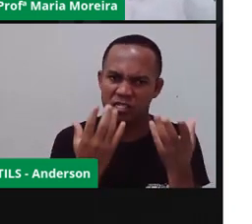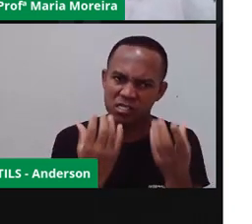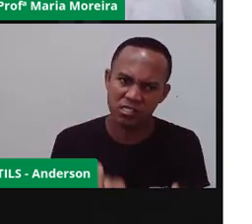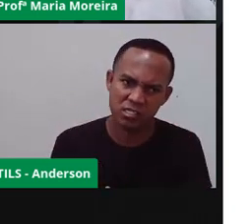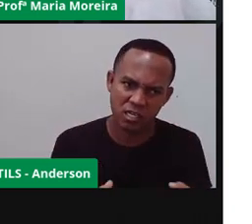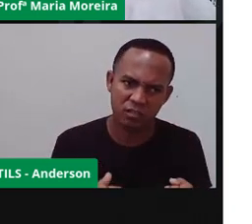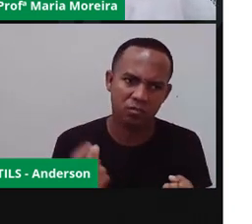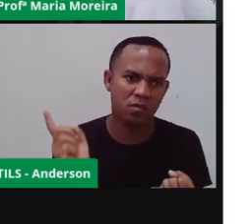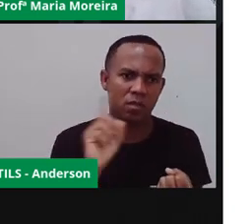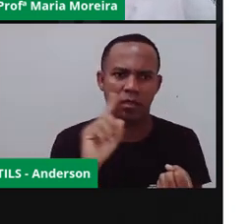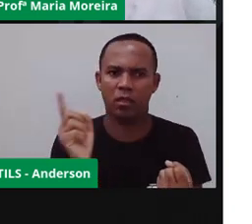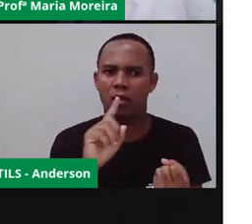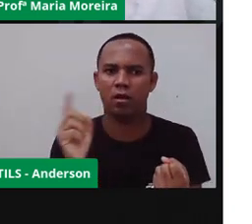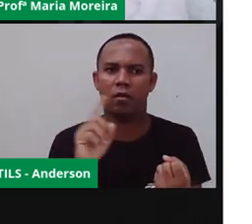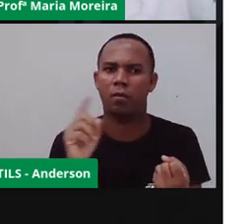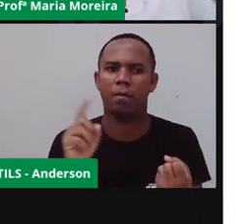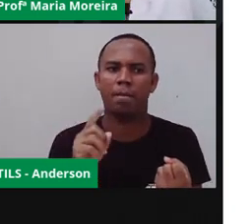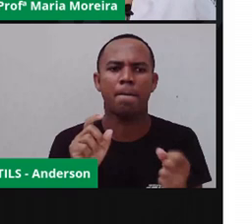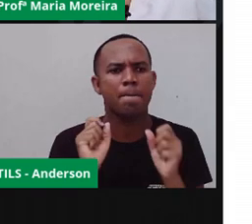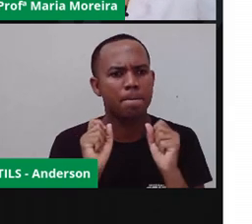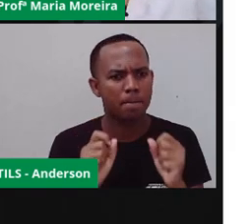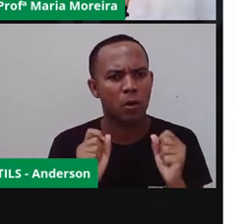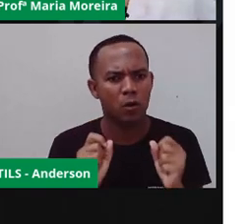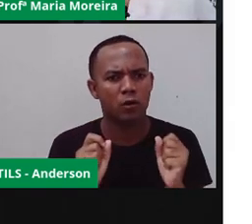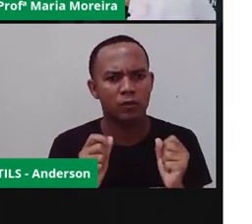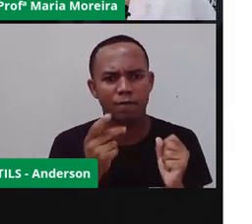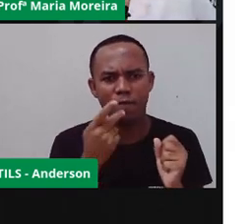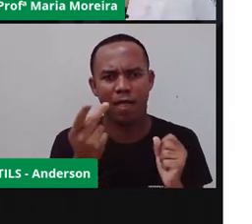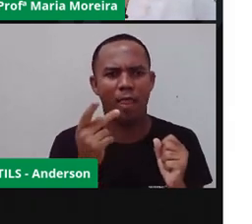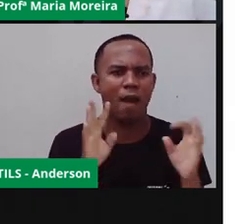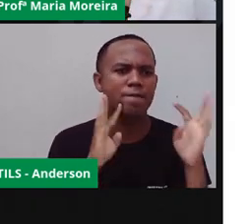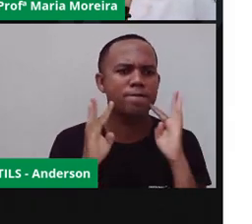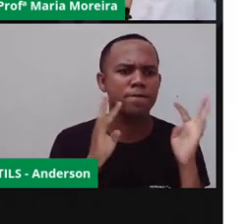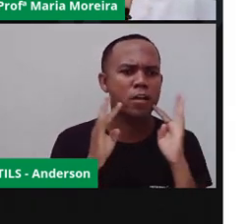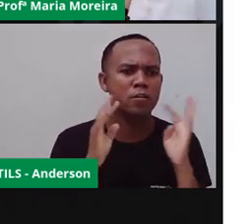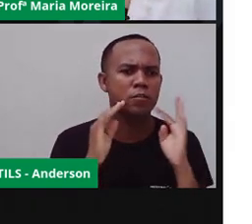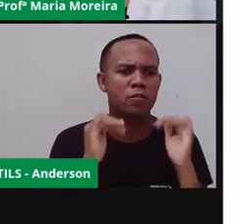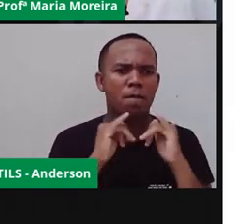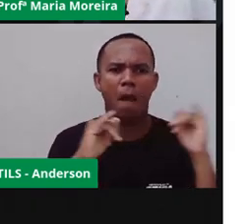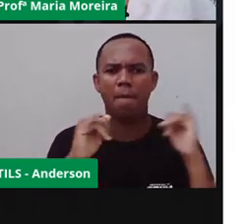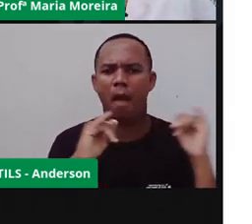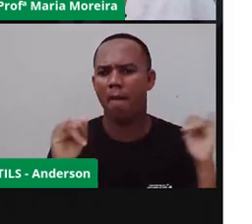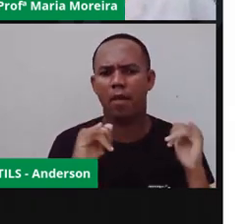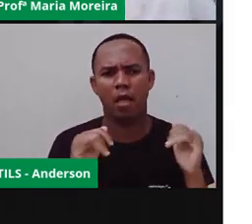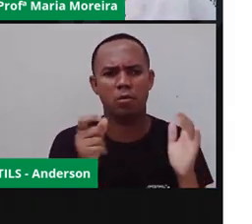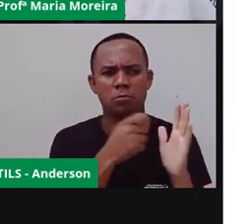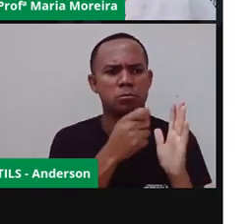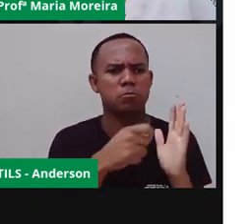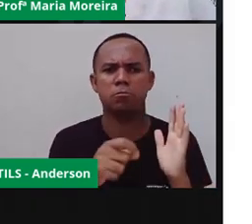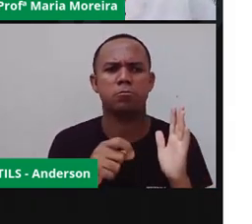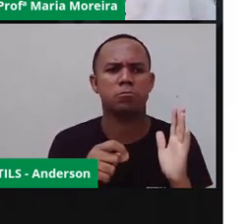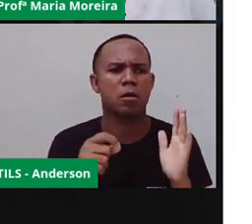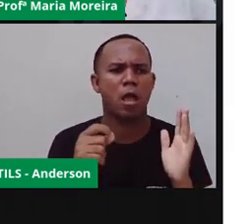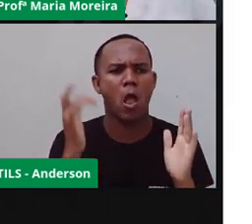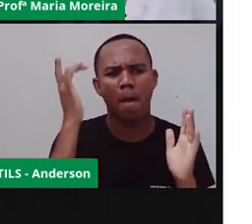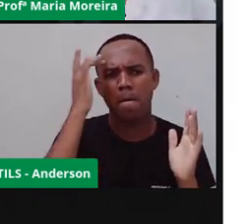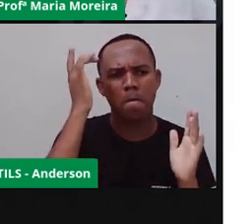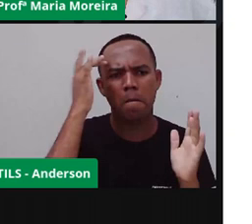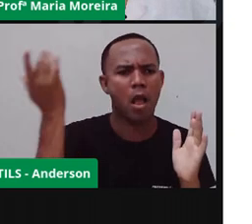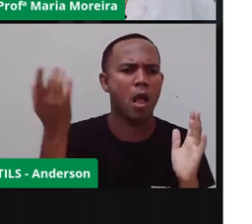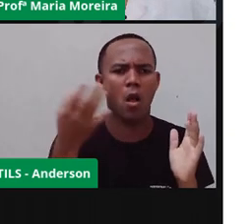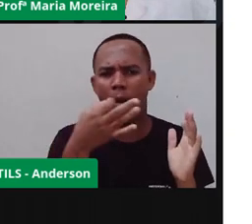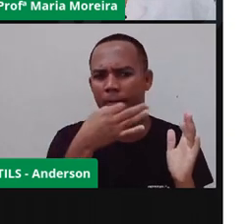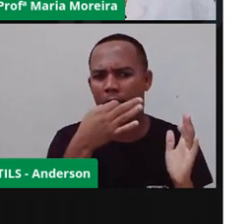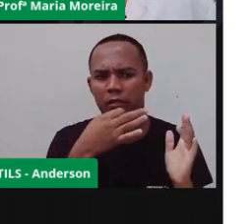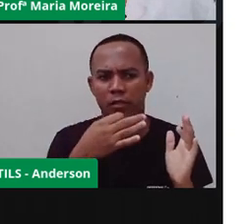ou não concordo com o governo. Posso chegar lá no meu Facebook, no meu Instagram, no meu Twitter e escrever o que é que eu acho. As coisas não